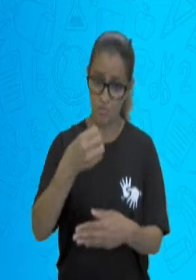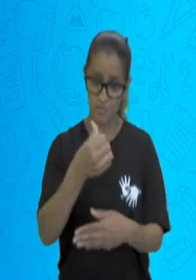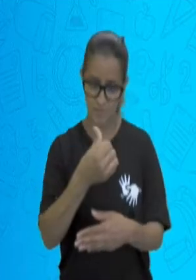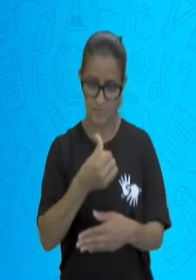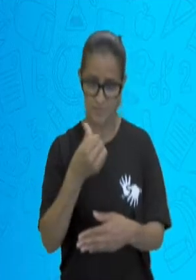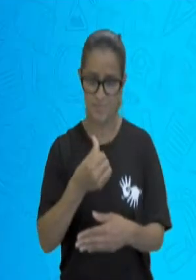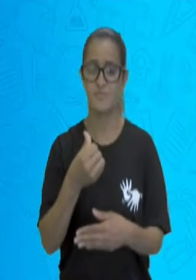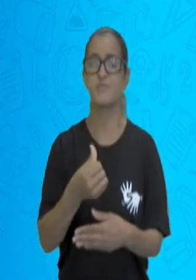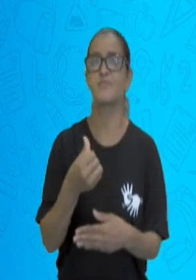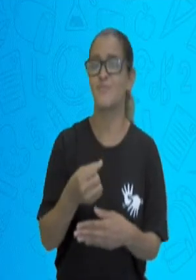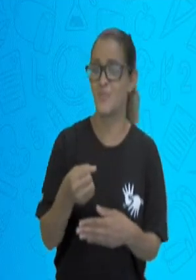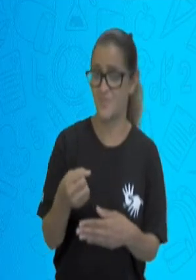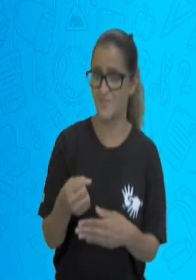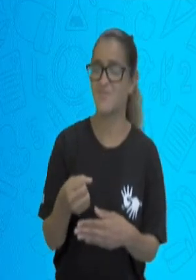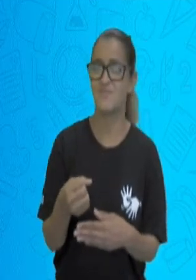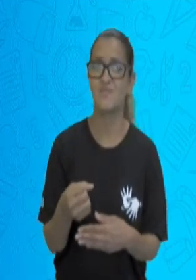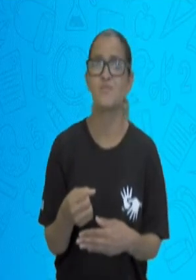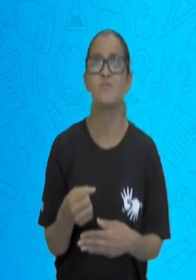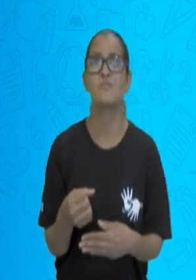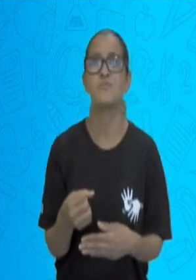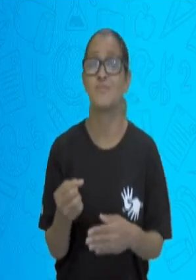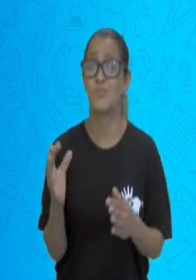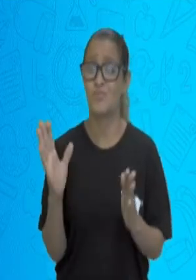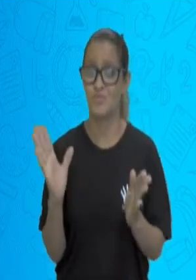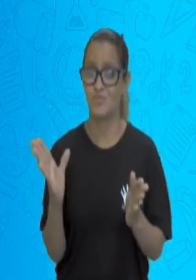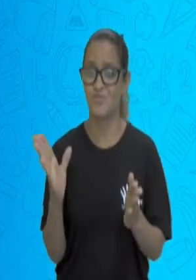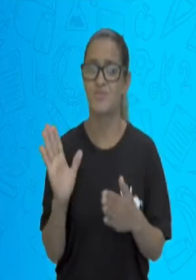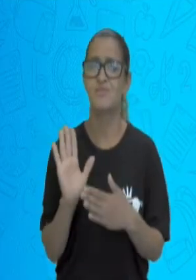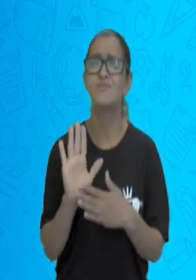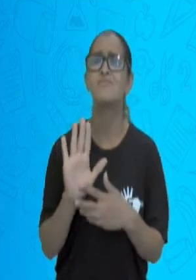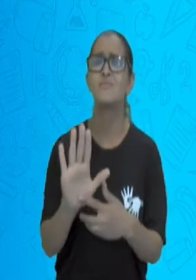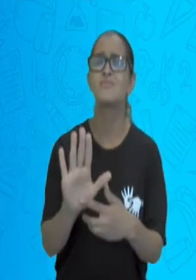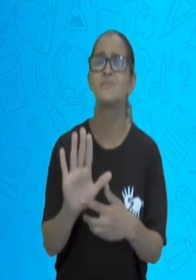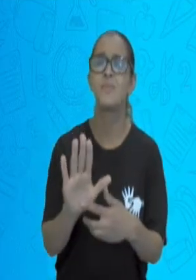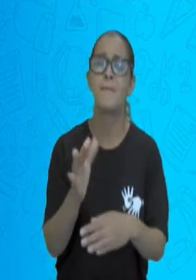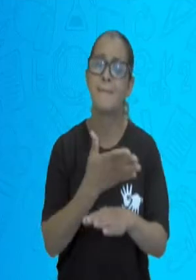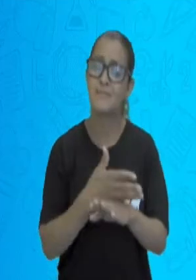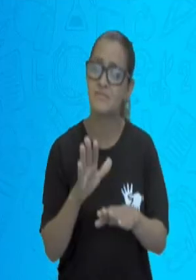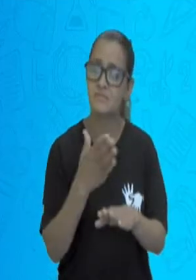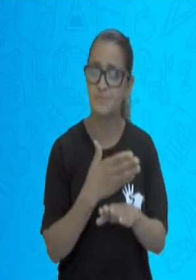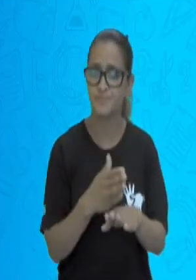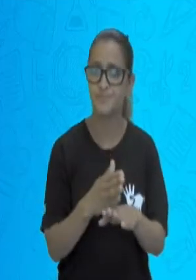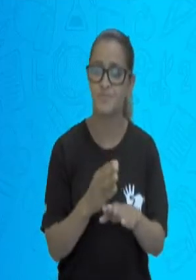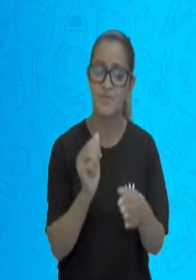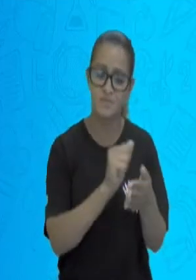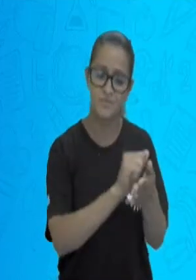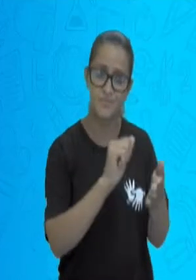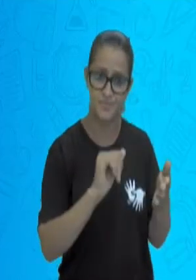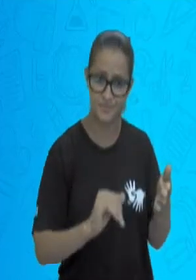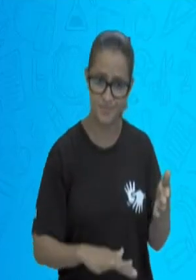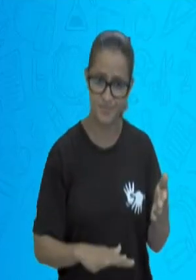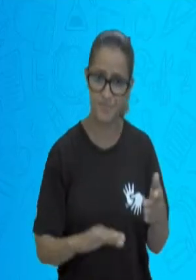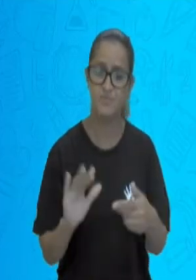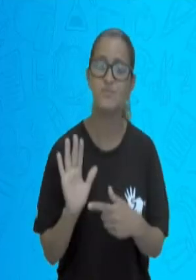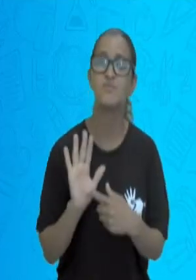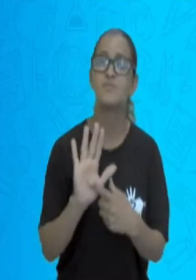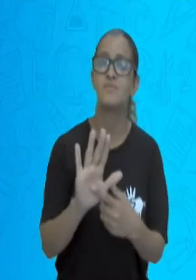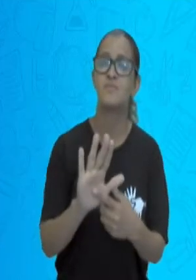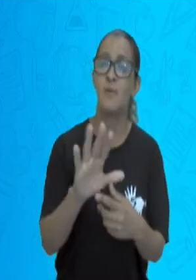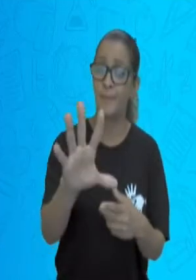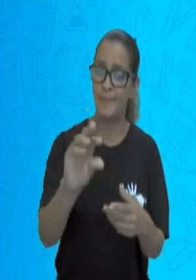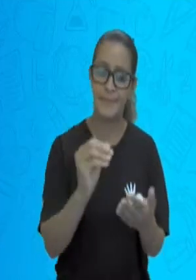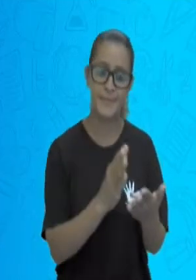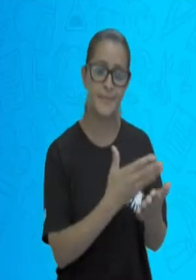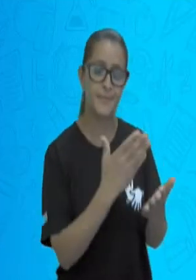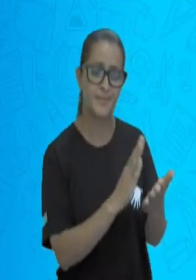a 16. Agora, nós vamos praticar algumas atividades. Abra o seu